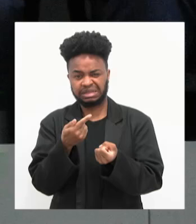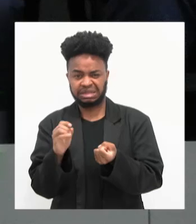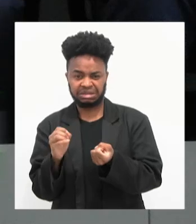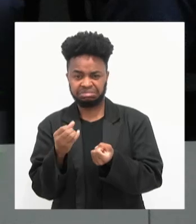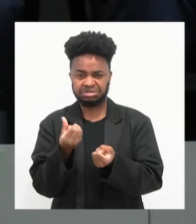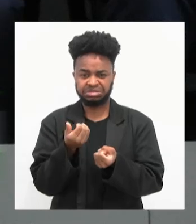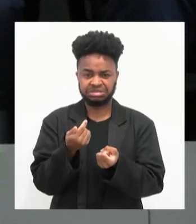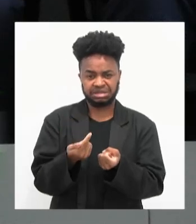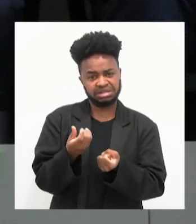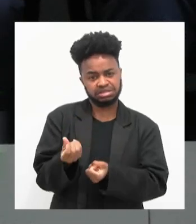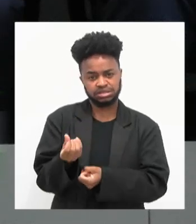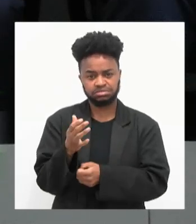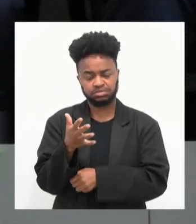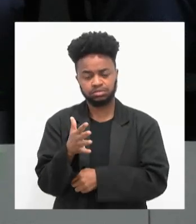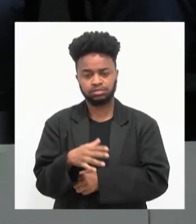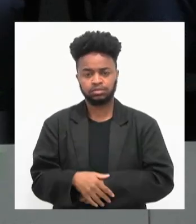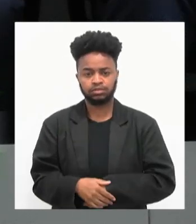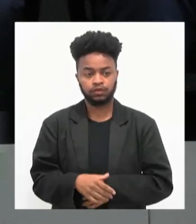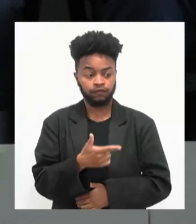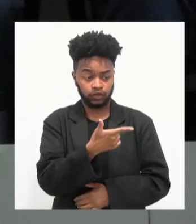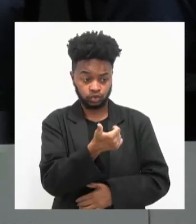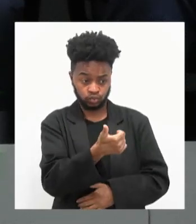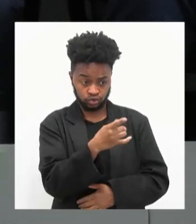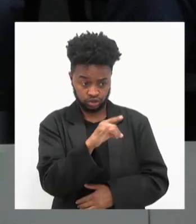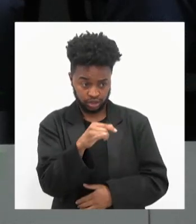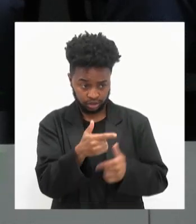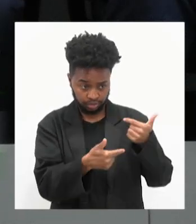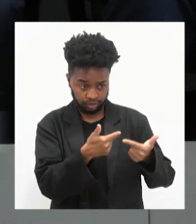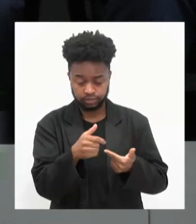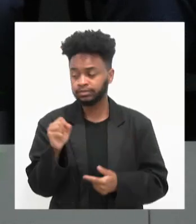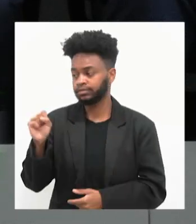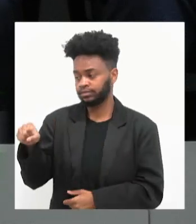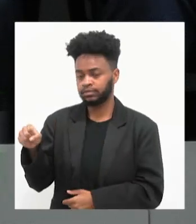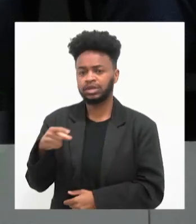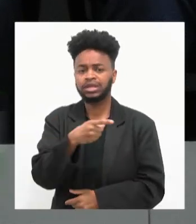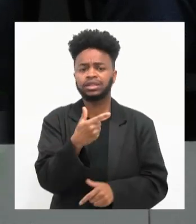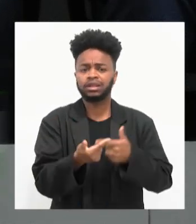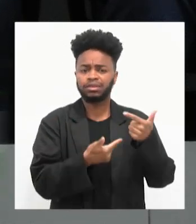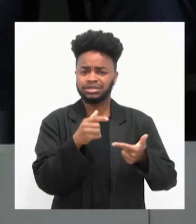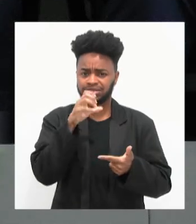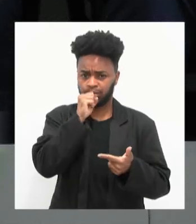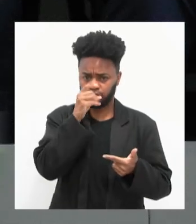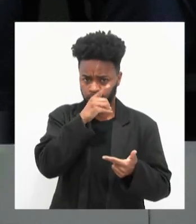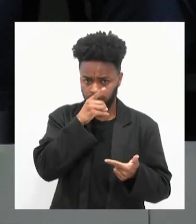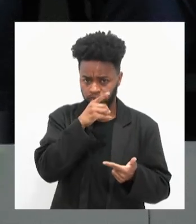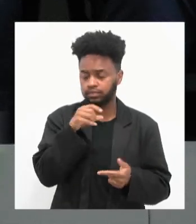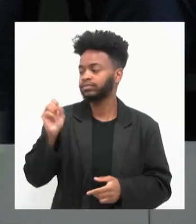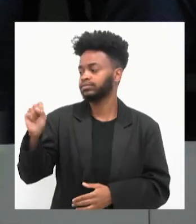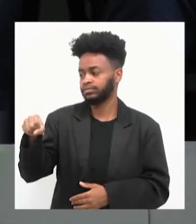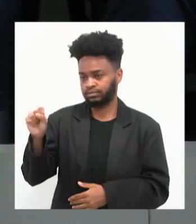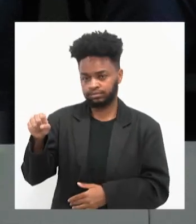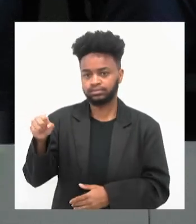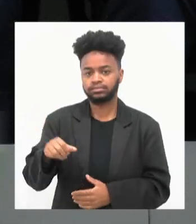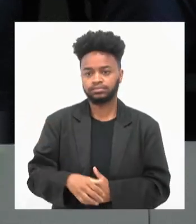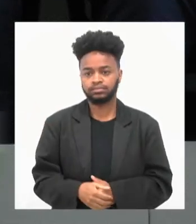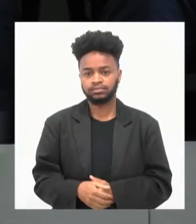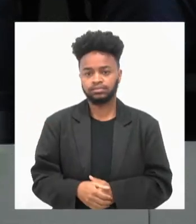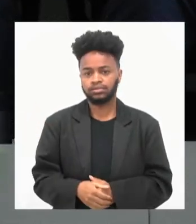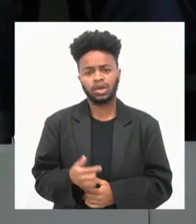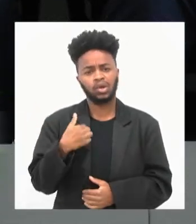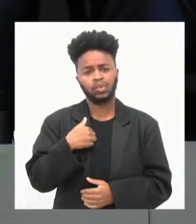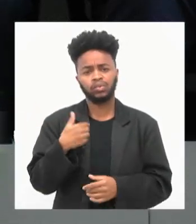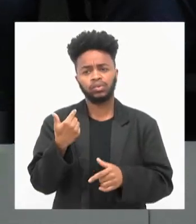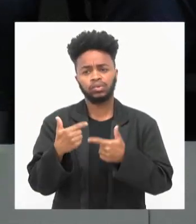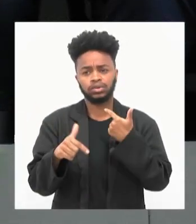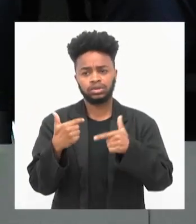21 dias de trabalho. do dia 9 ao dia 30. Vocês também trabalhavam sábado, domingo? Sim. Só para... Não, eu trabalho